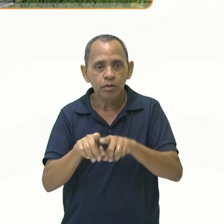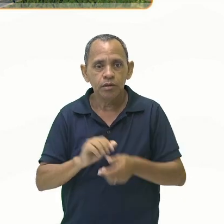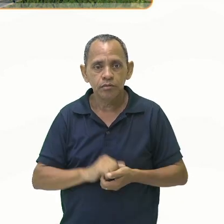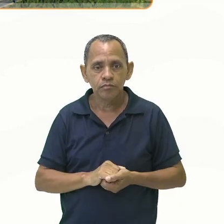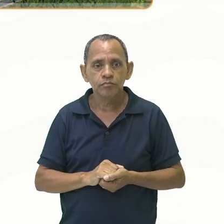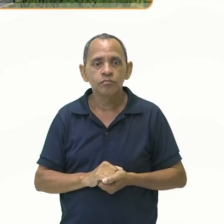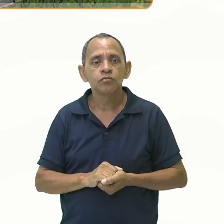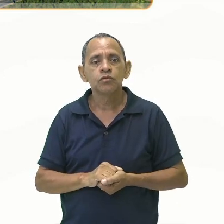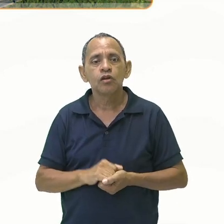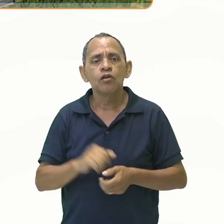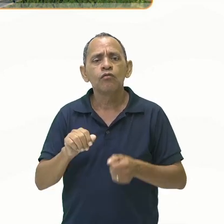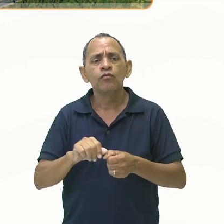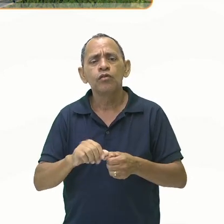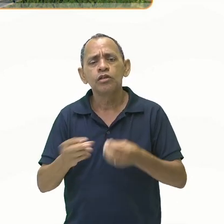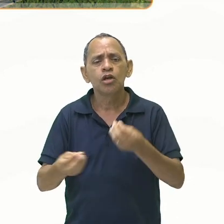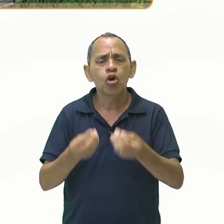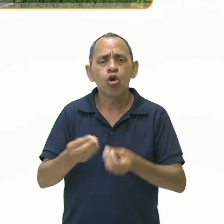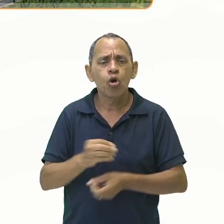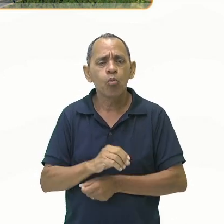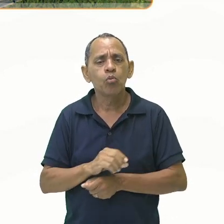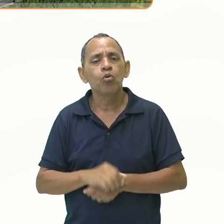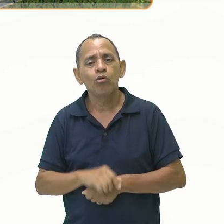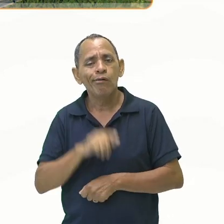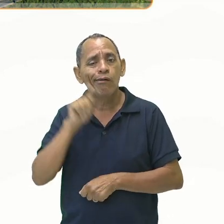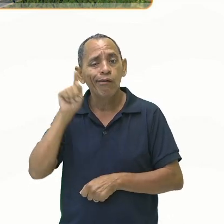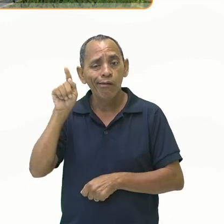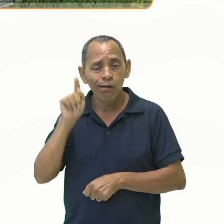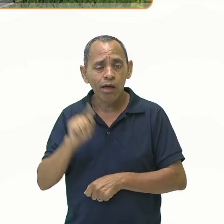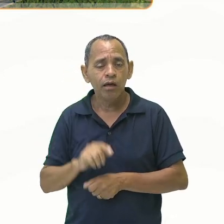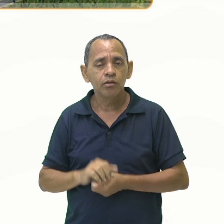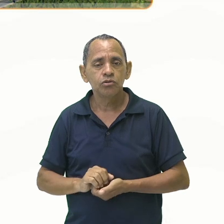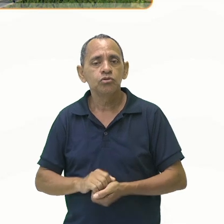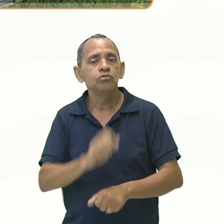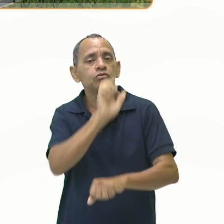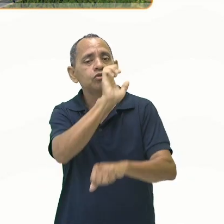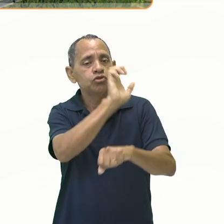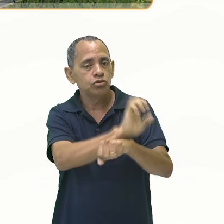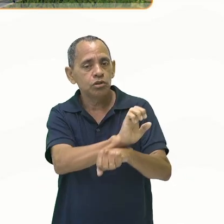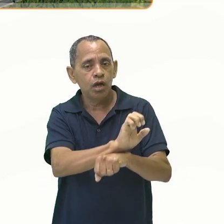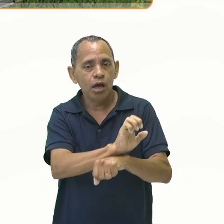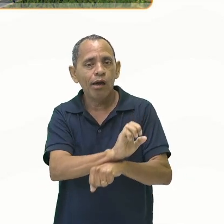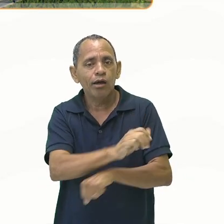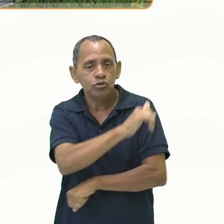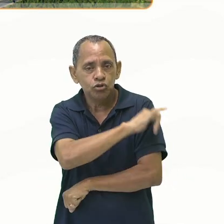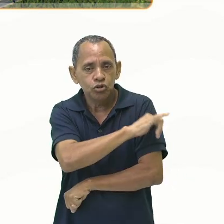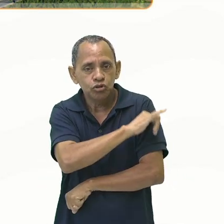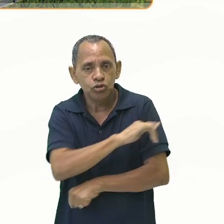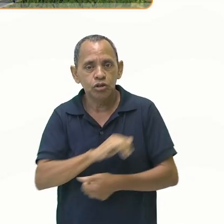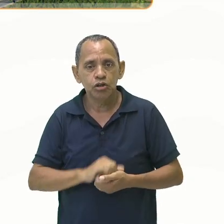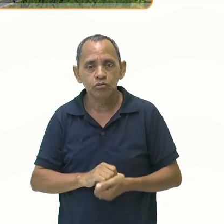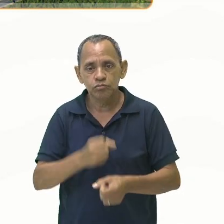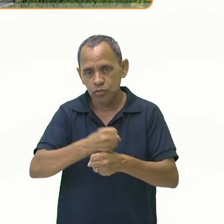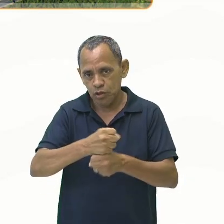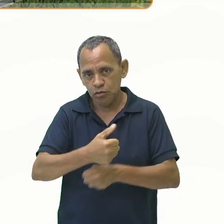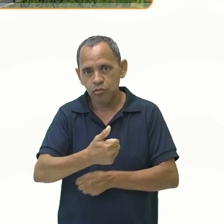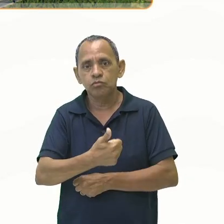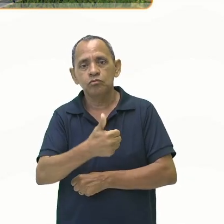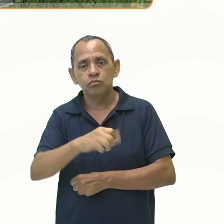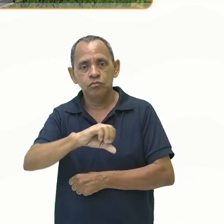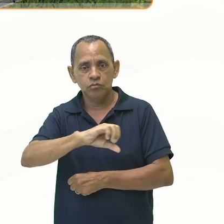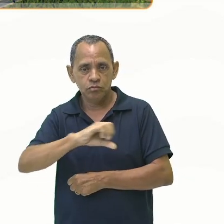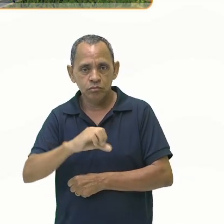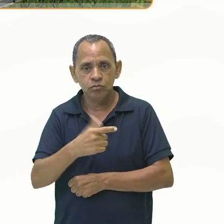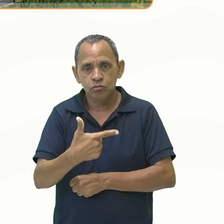aqui no Brasil, na cidade do Rio de Janeiro, daí o nome ECO Rio 92, tá? 1992, caso eu tenha me confundido